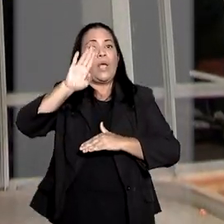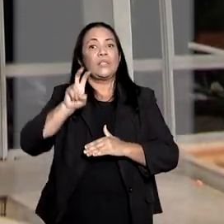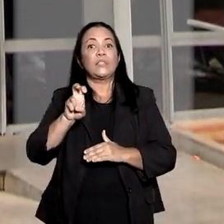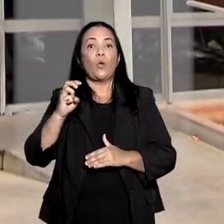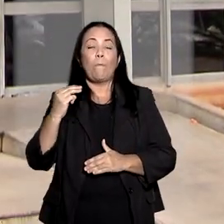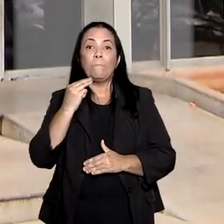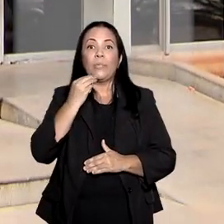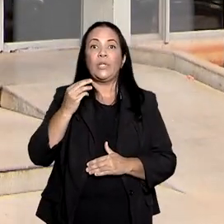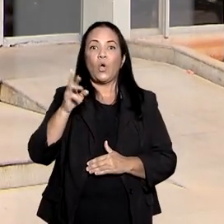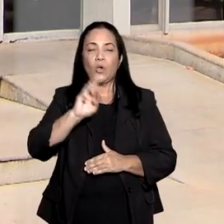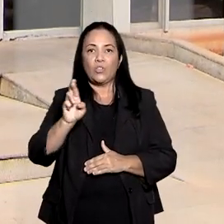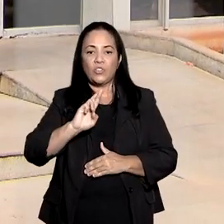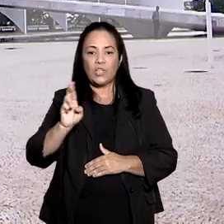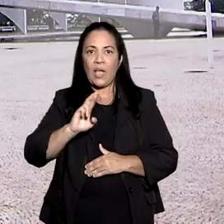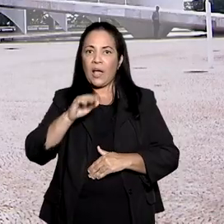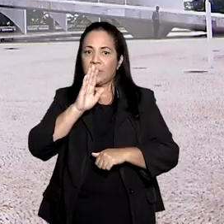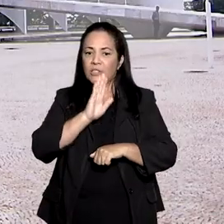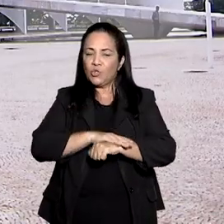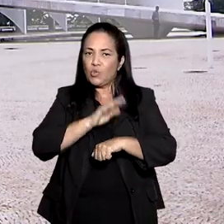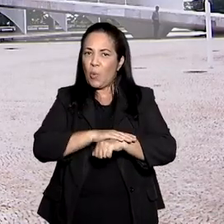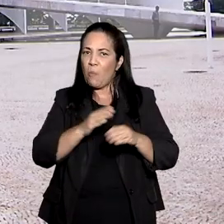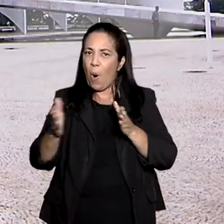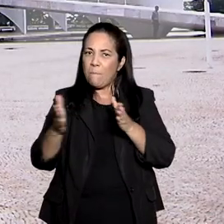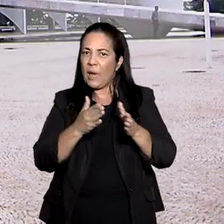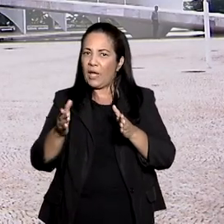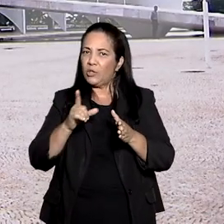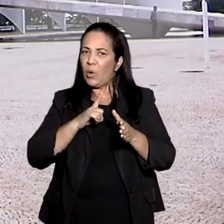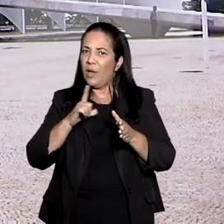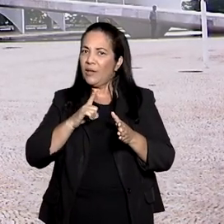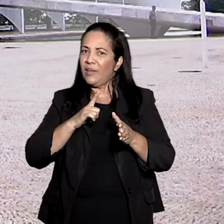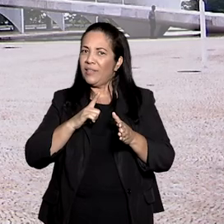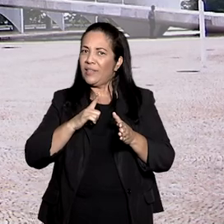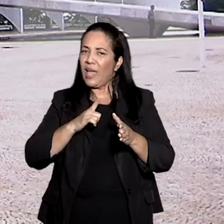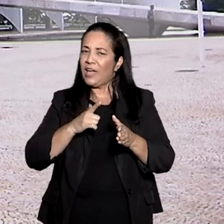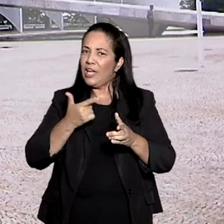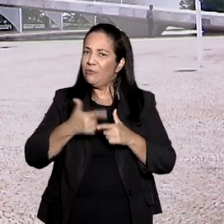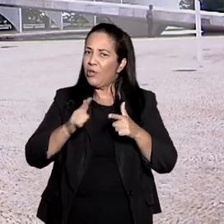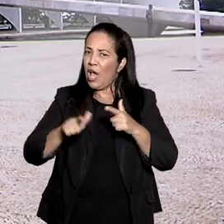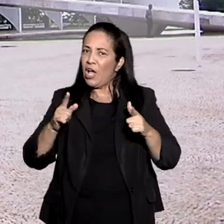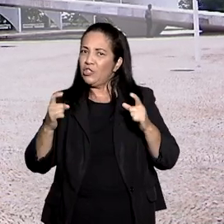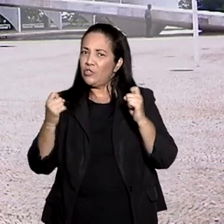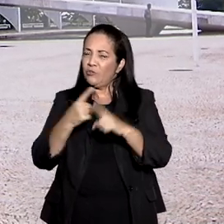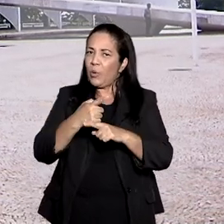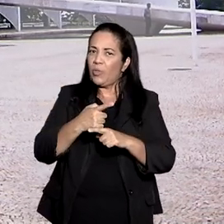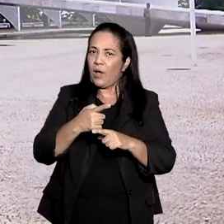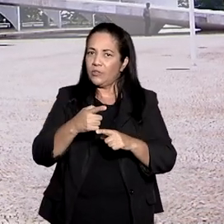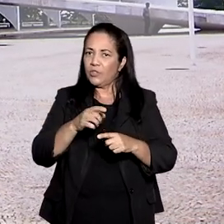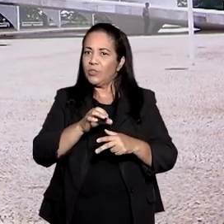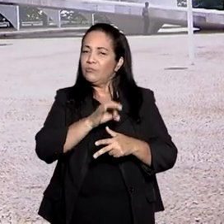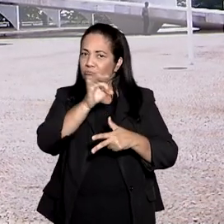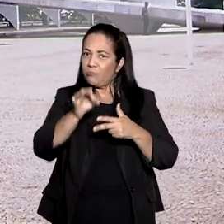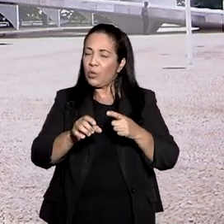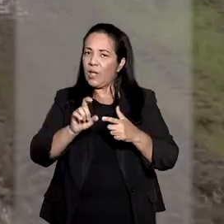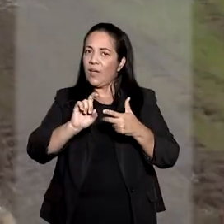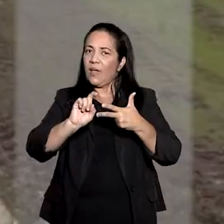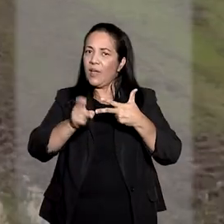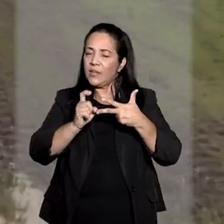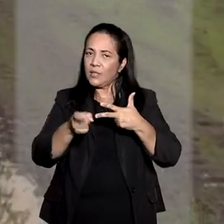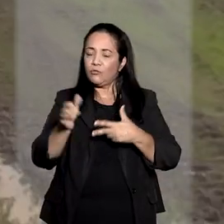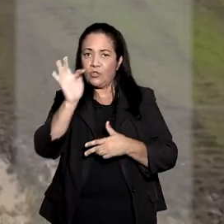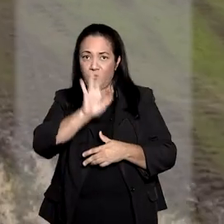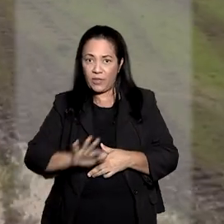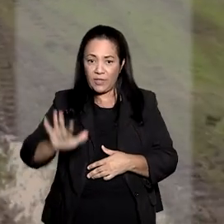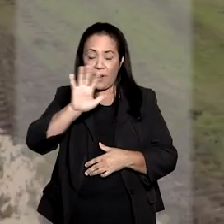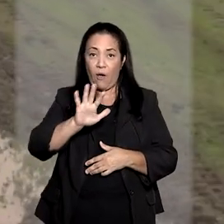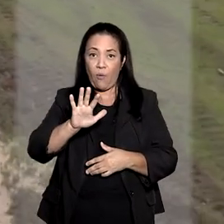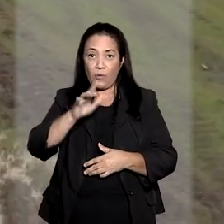a 5 bilhões de reais em um momento marcado por cortes de despesas No Poder Executivo Federal no